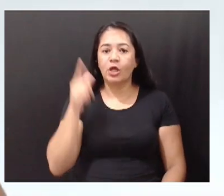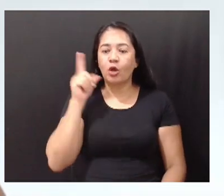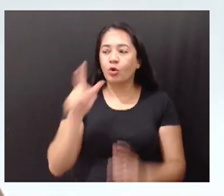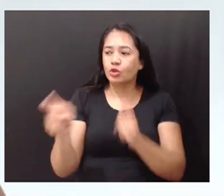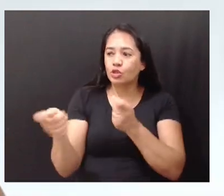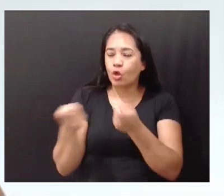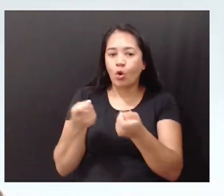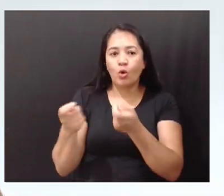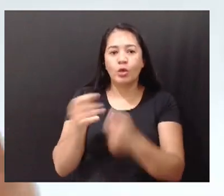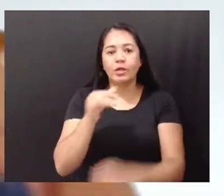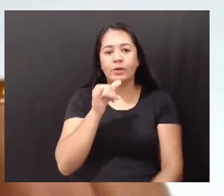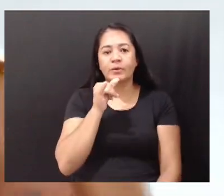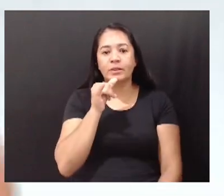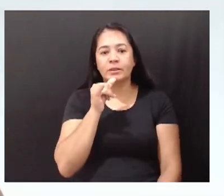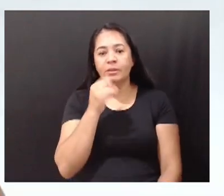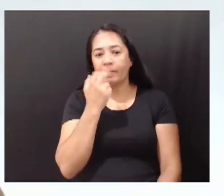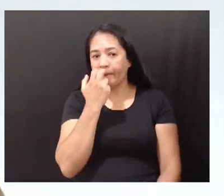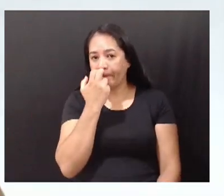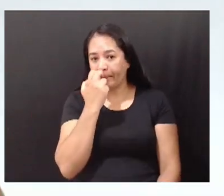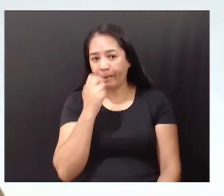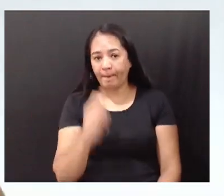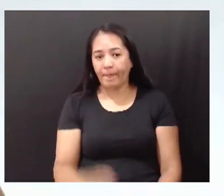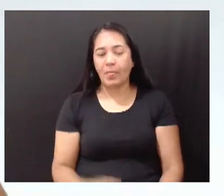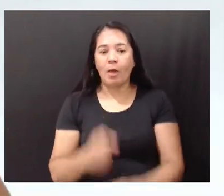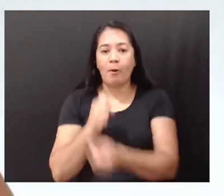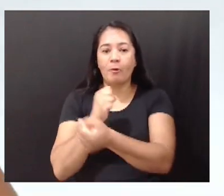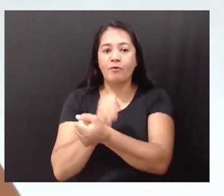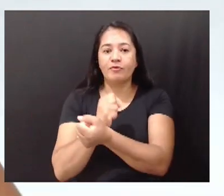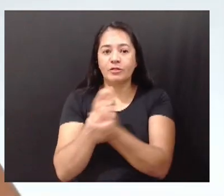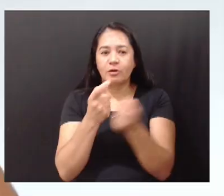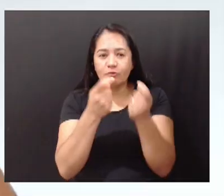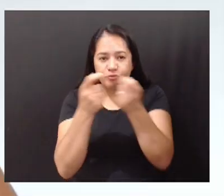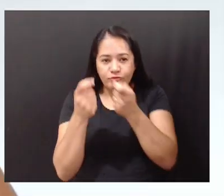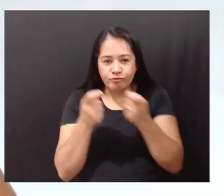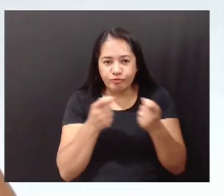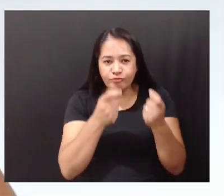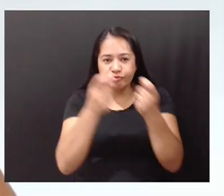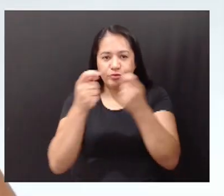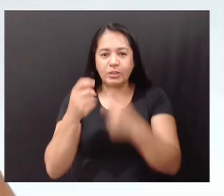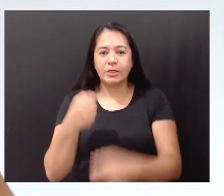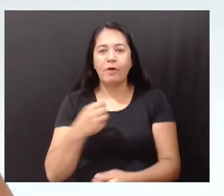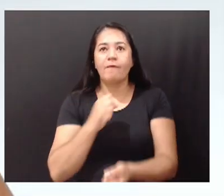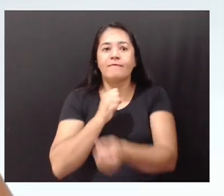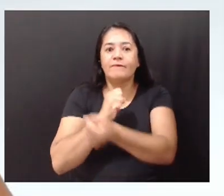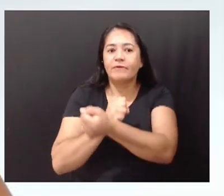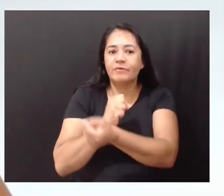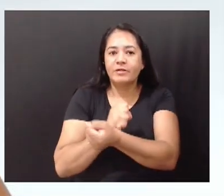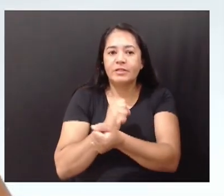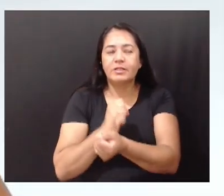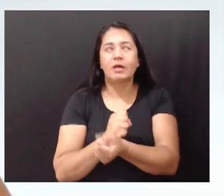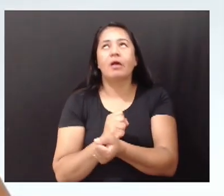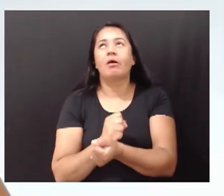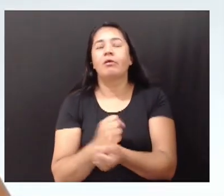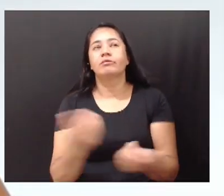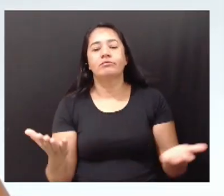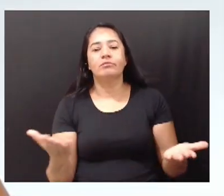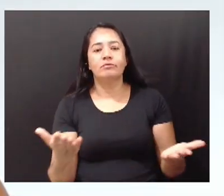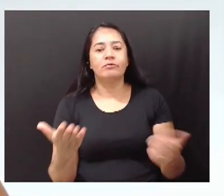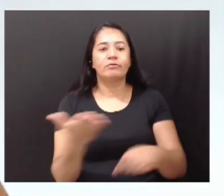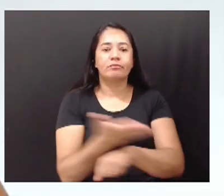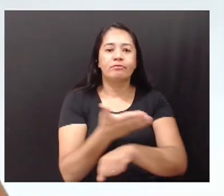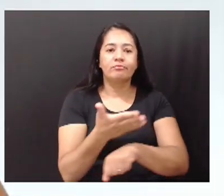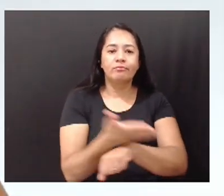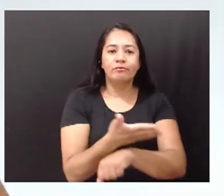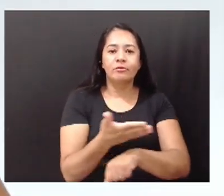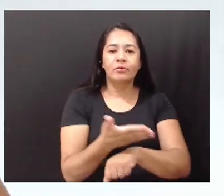eu me torno um viciado em jogos eletrônicos, quando eu me torno, eu começo a participar